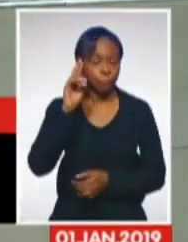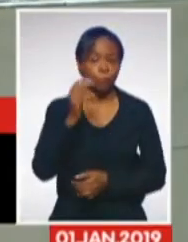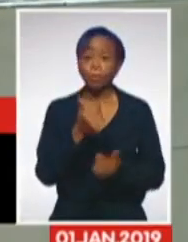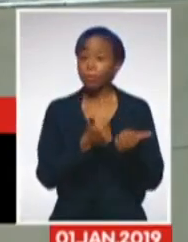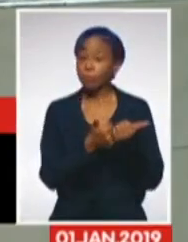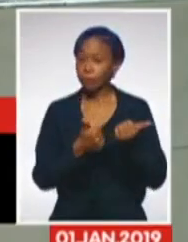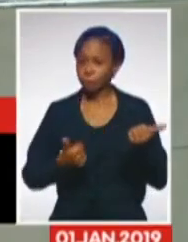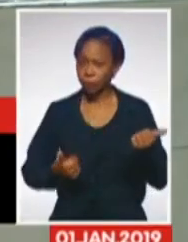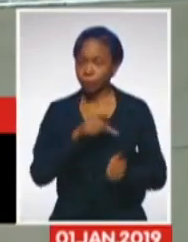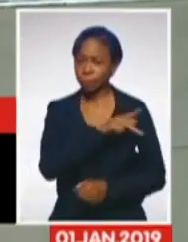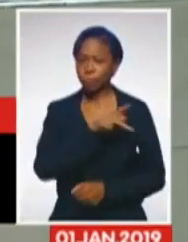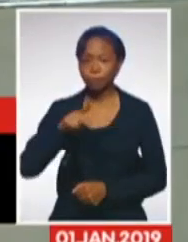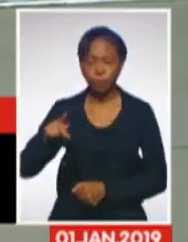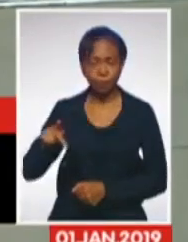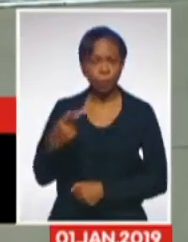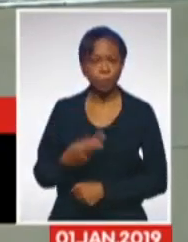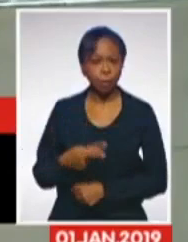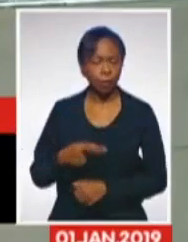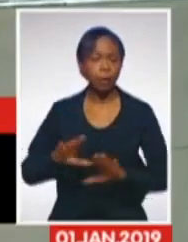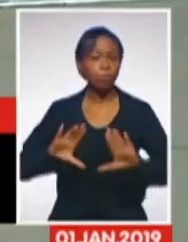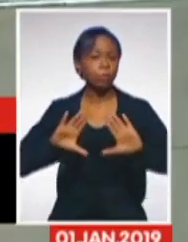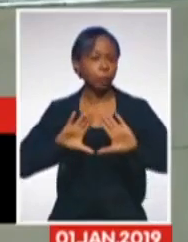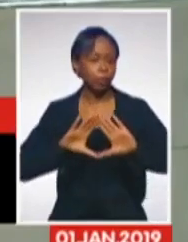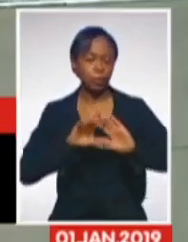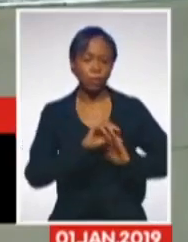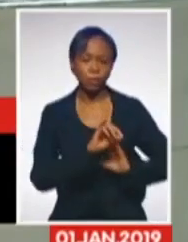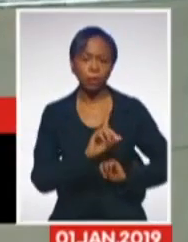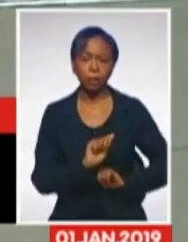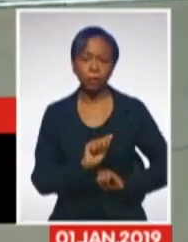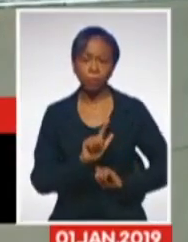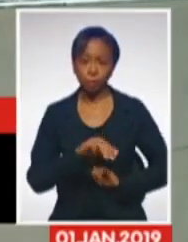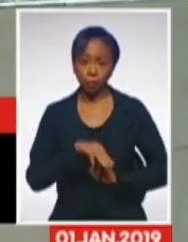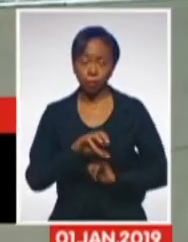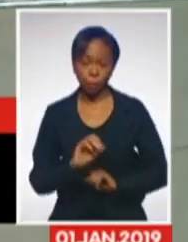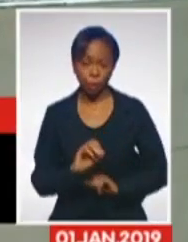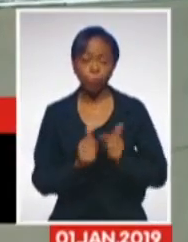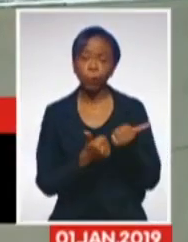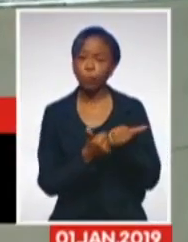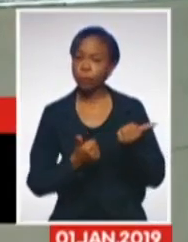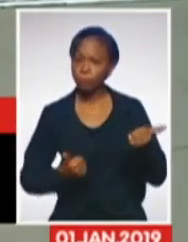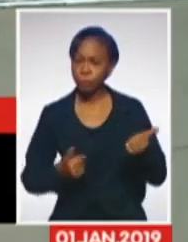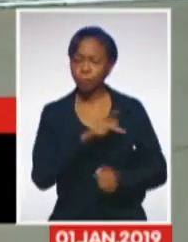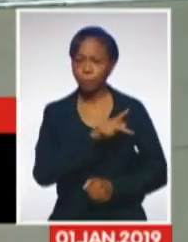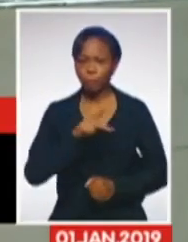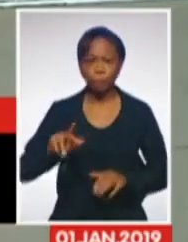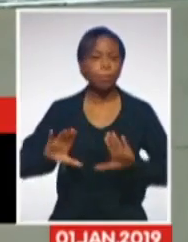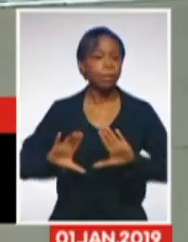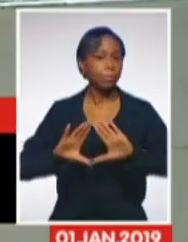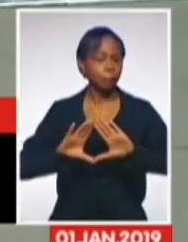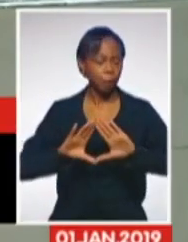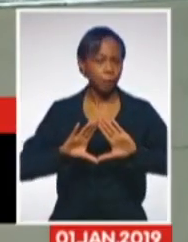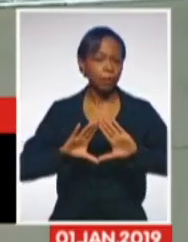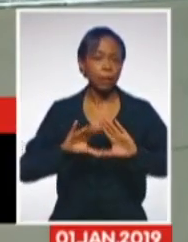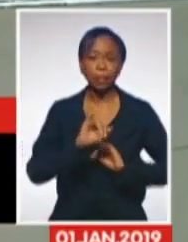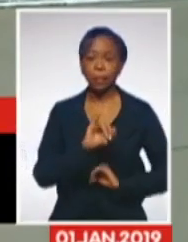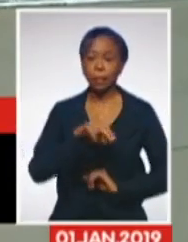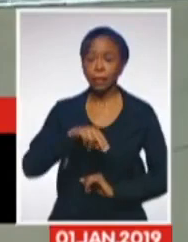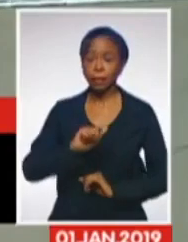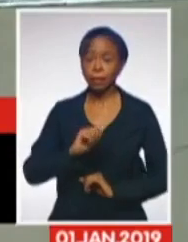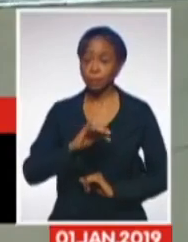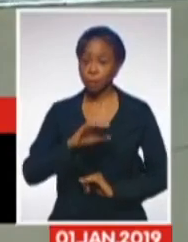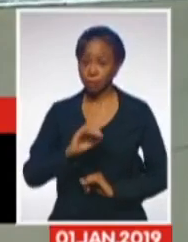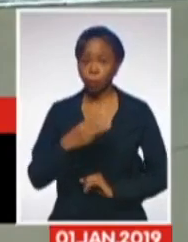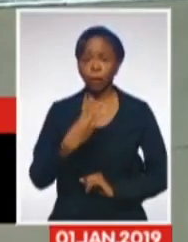da Assembleia Legislativa de Minas Gerais, Dalmo Ribeiro Silva, segundo vice-presidente da Assembleia Legislativa de Minas Gerais, Inácio Franco,